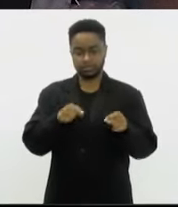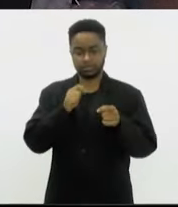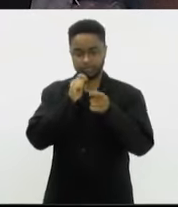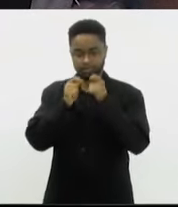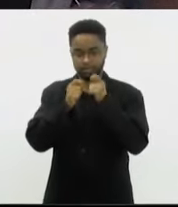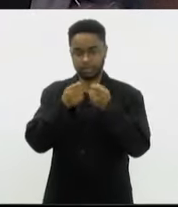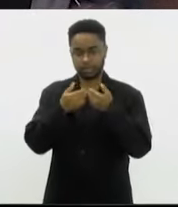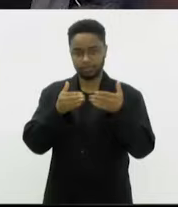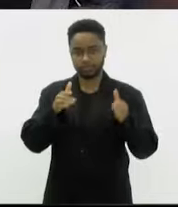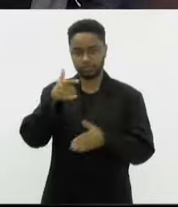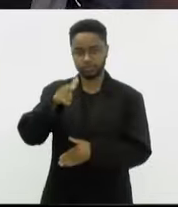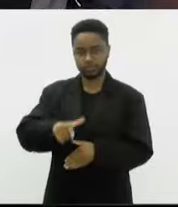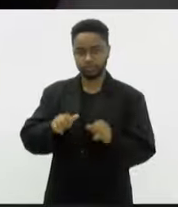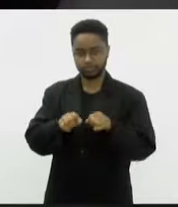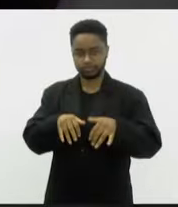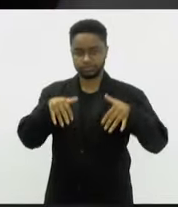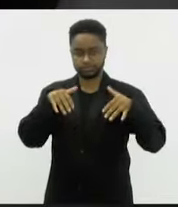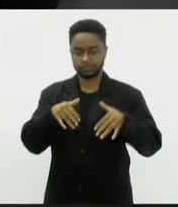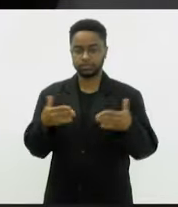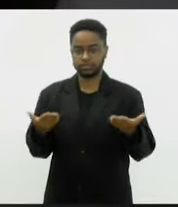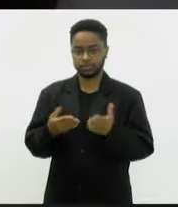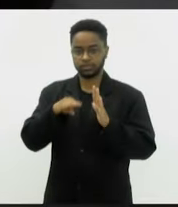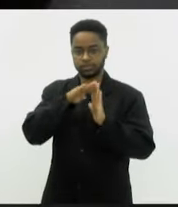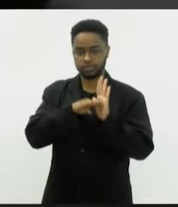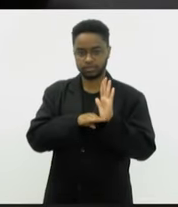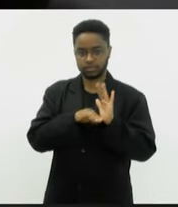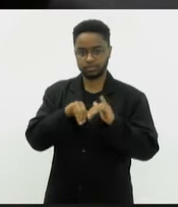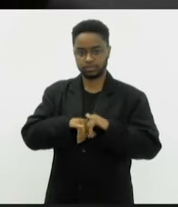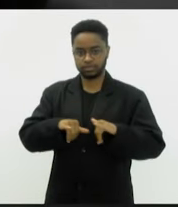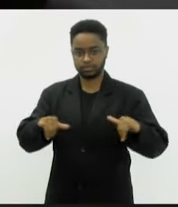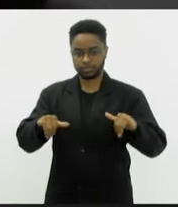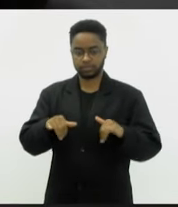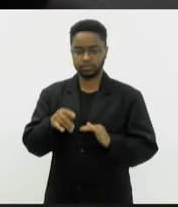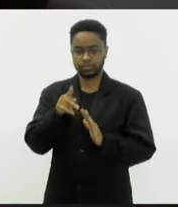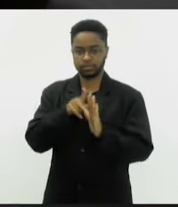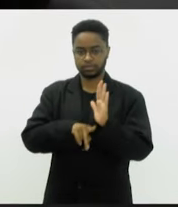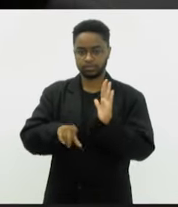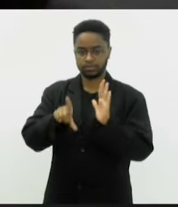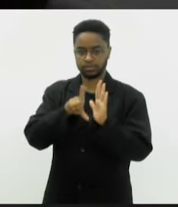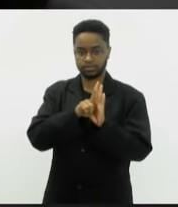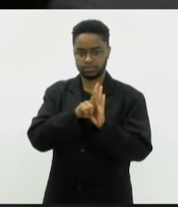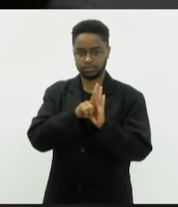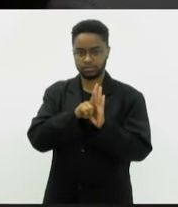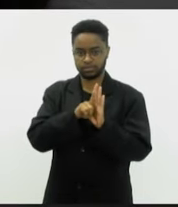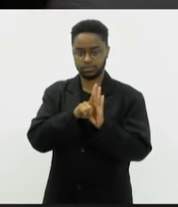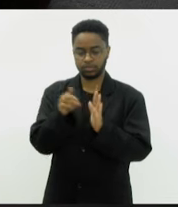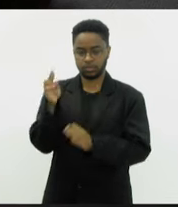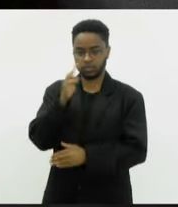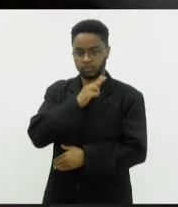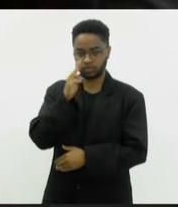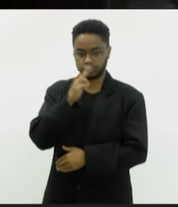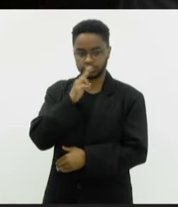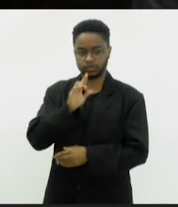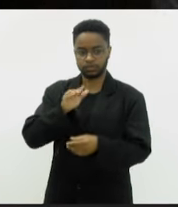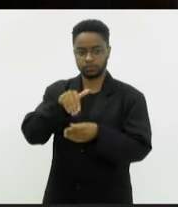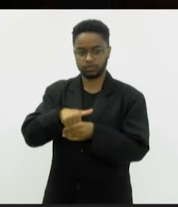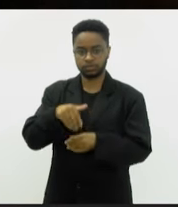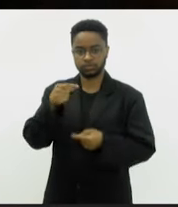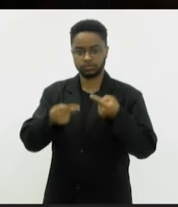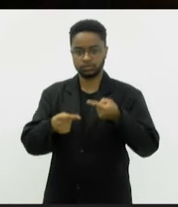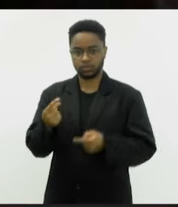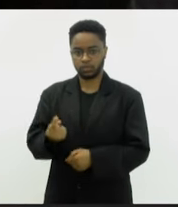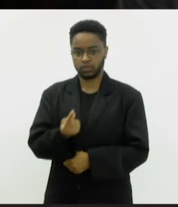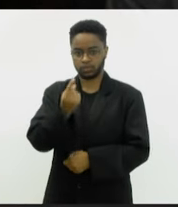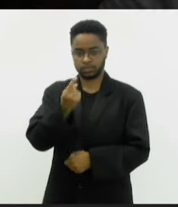Está reaberta a sessão. Passa-se a ordem do dia. Anuncio, em regime de urgência, em votação, discussão